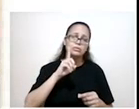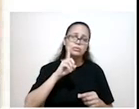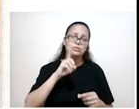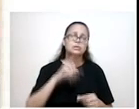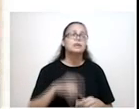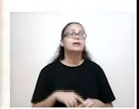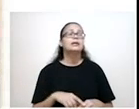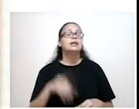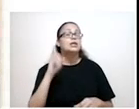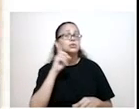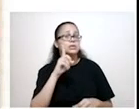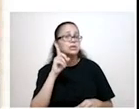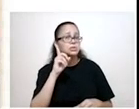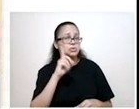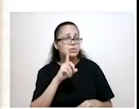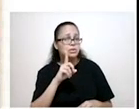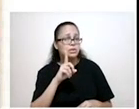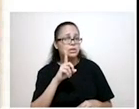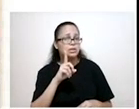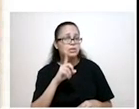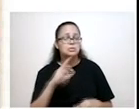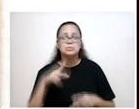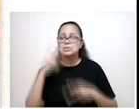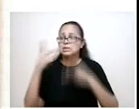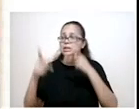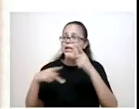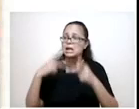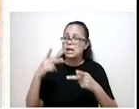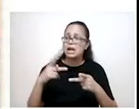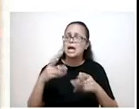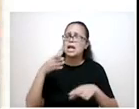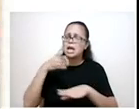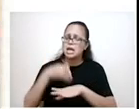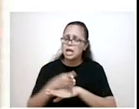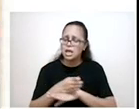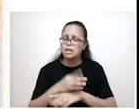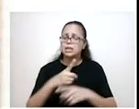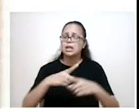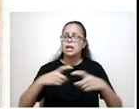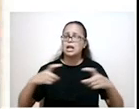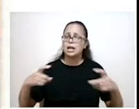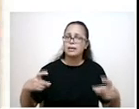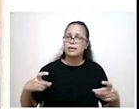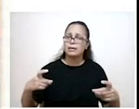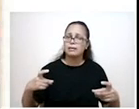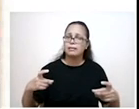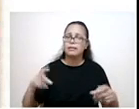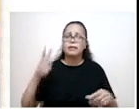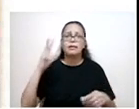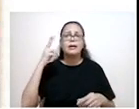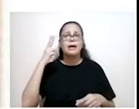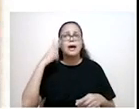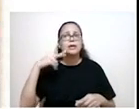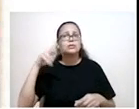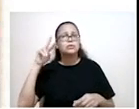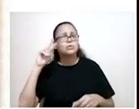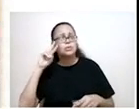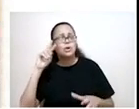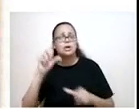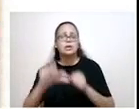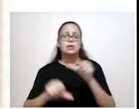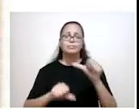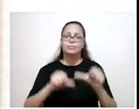declara guerra, entra na guerra, a história dessa guerra vai mudar totalmente,